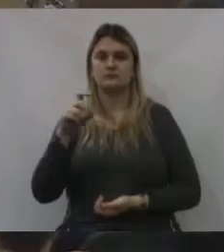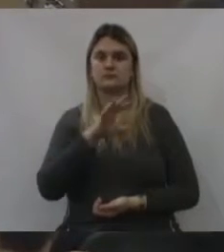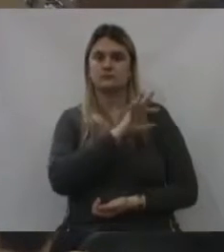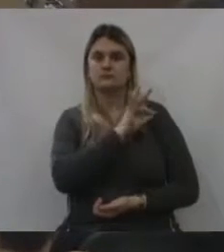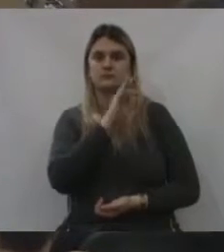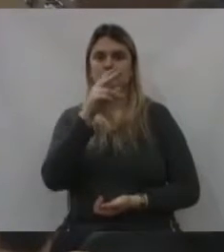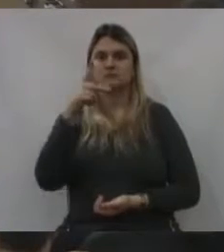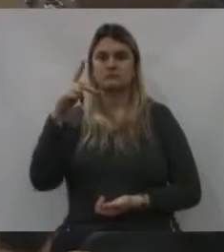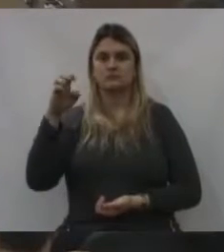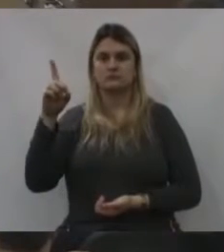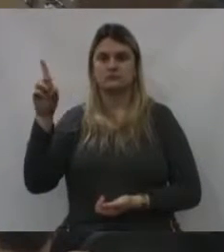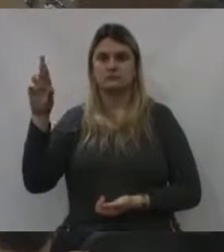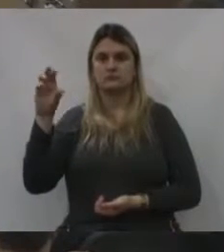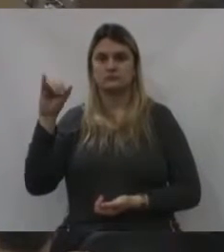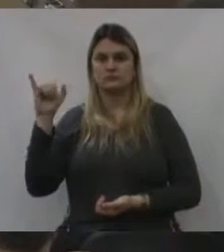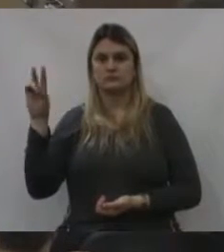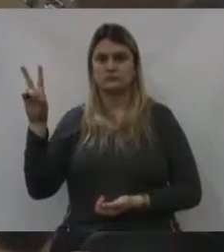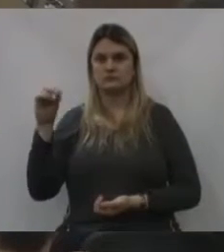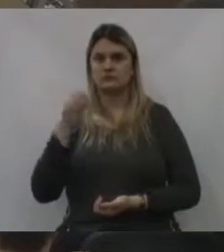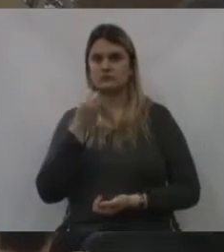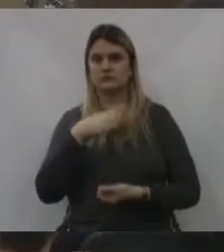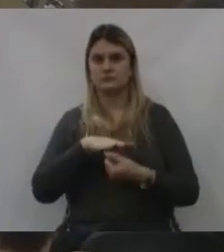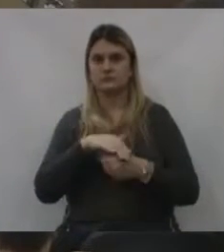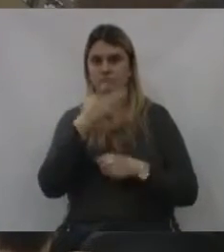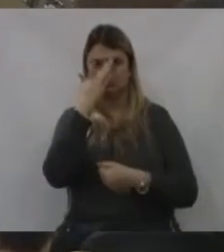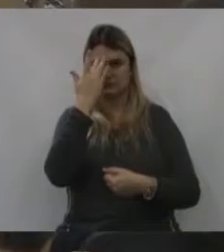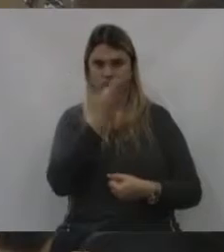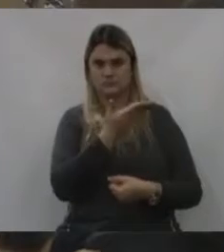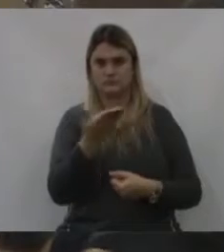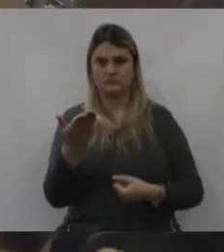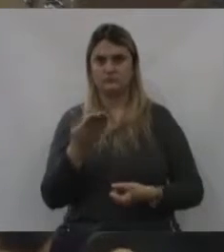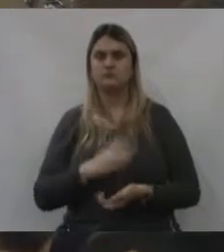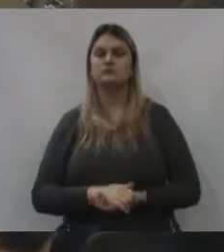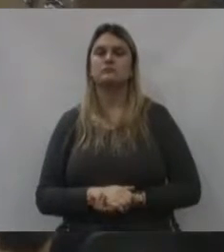Ex-prefeito Pedro Ivo, boa noite, o público presente também.